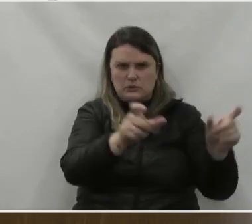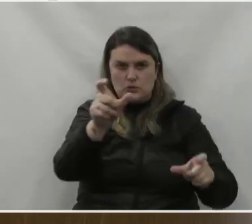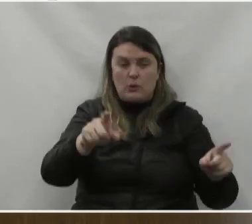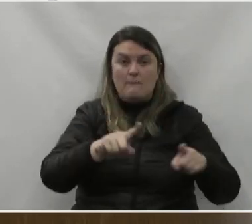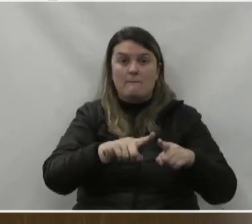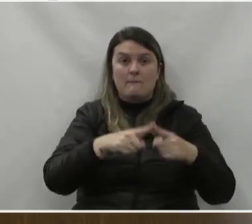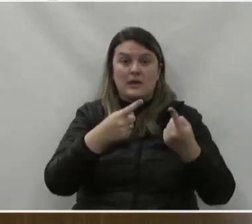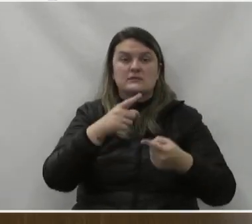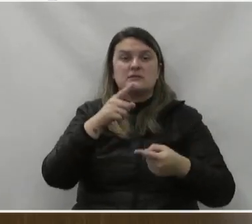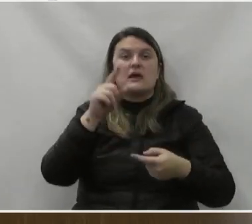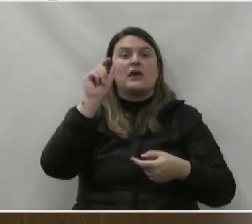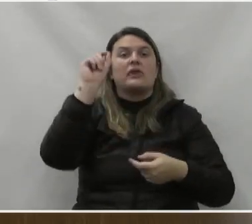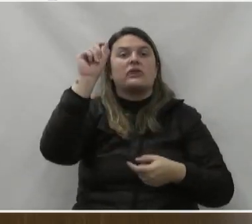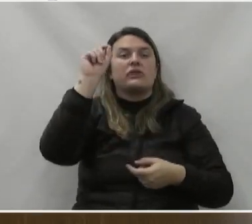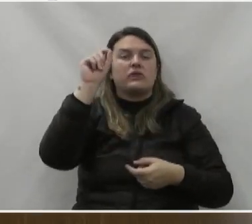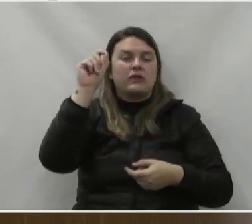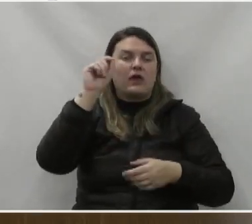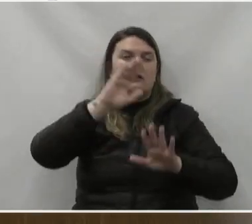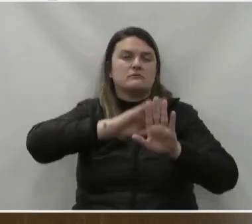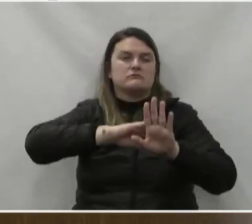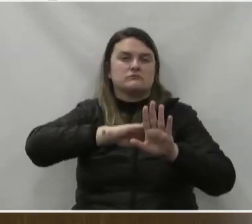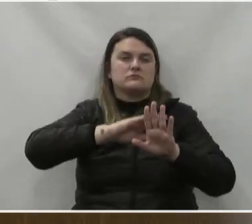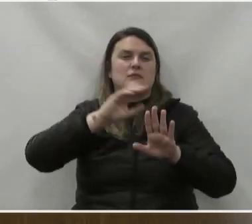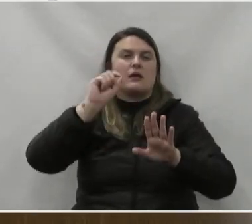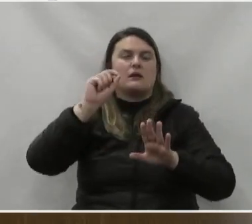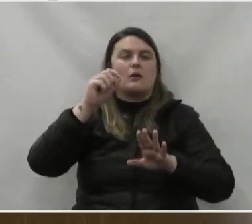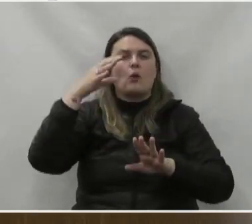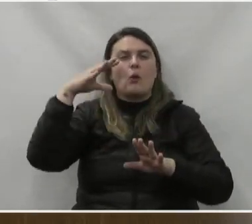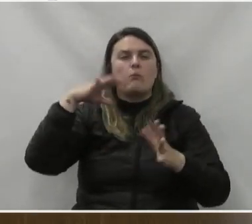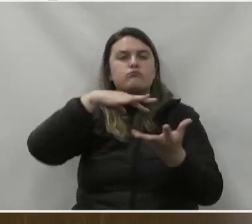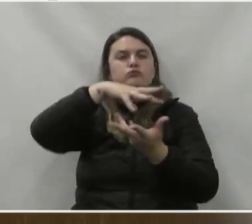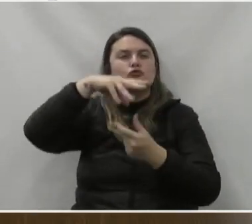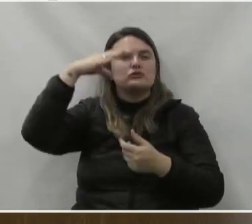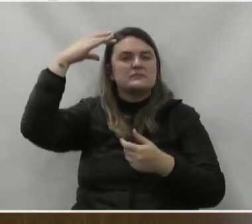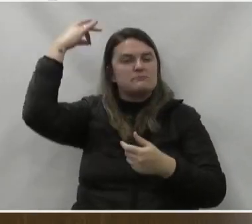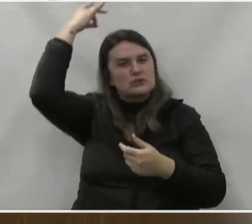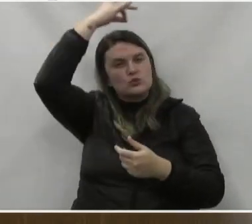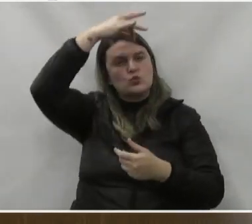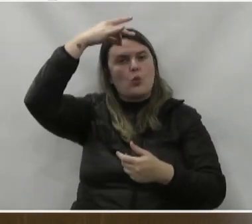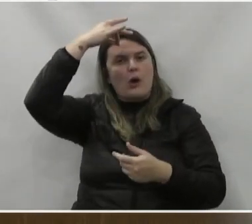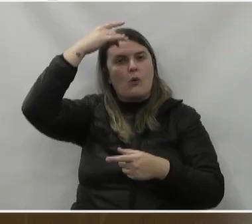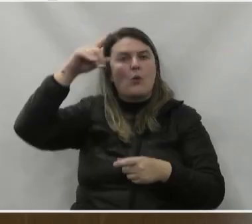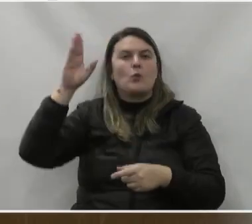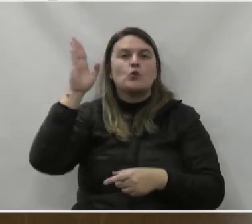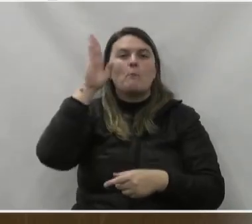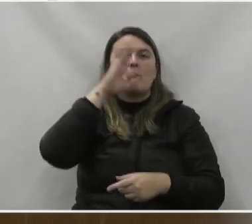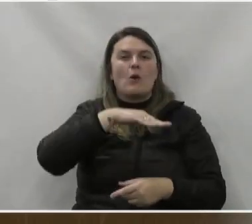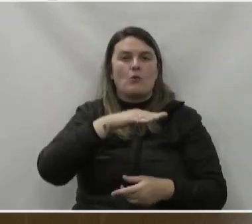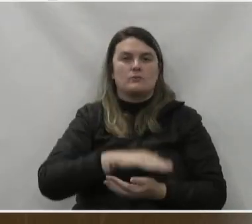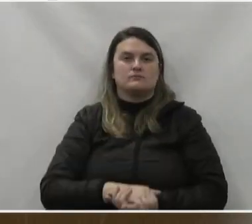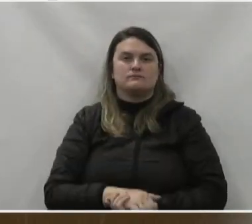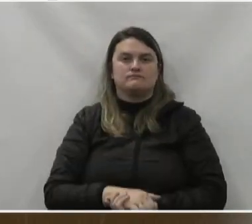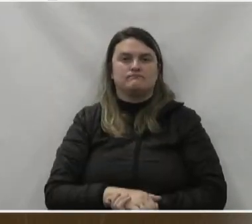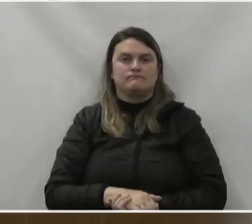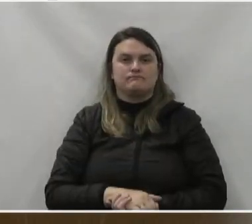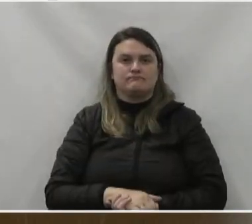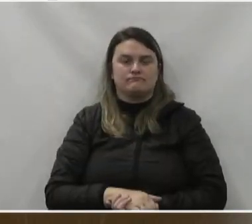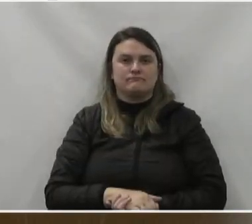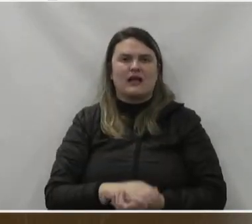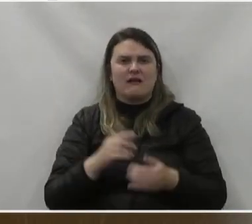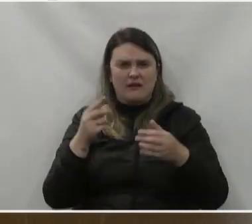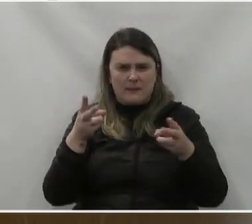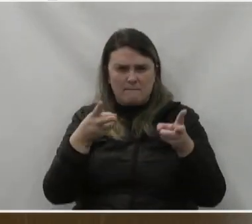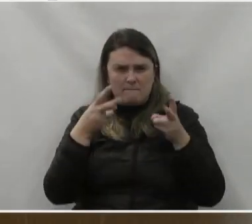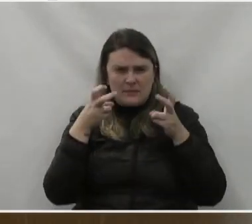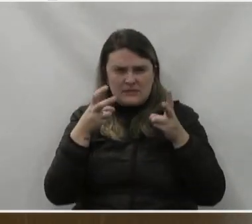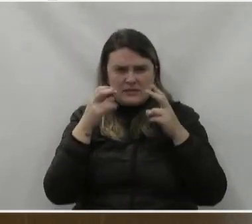contra os principados e potestades, contra os dominadores desse mundo tenebroso, contra as forças espirituais do mal, né? Então veja as últimas notícias que nós